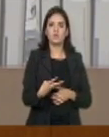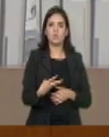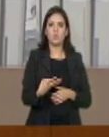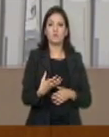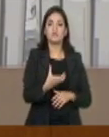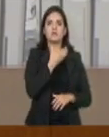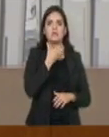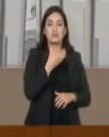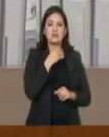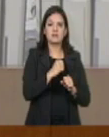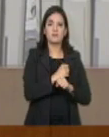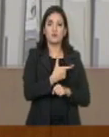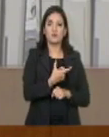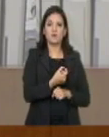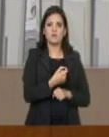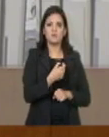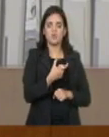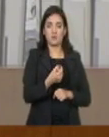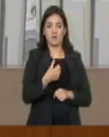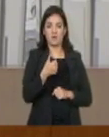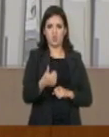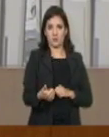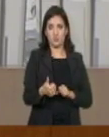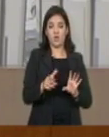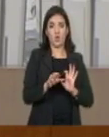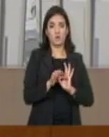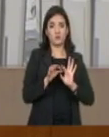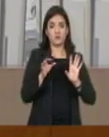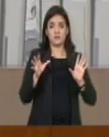de 2001, a autorização da Casa Legislativa.